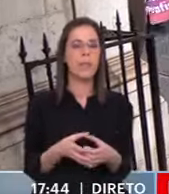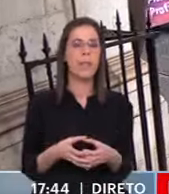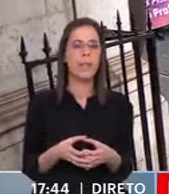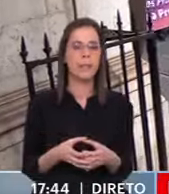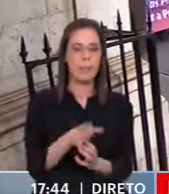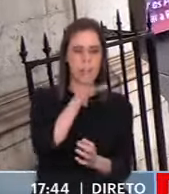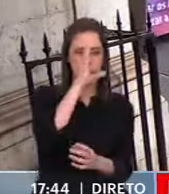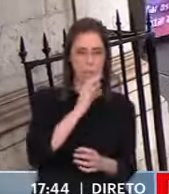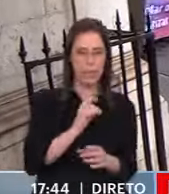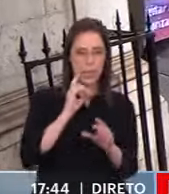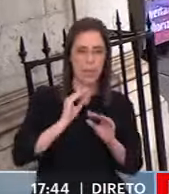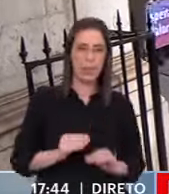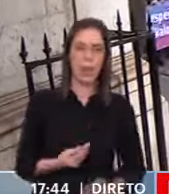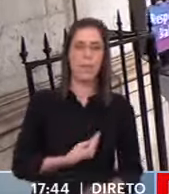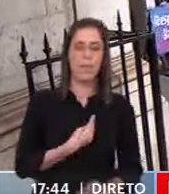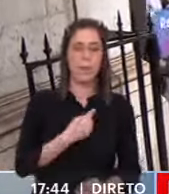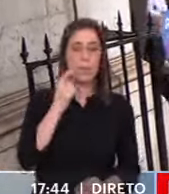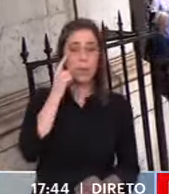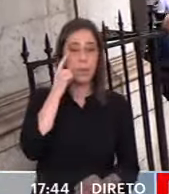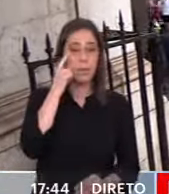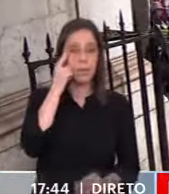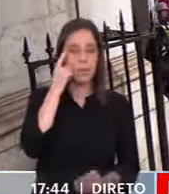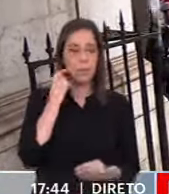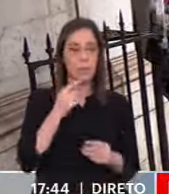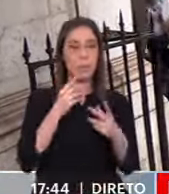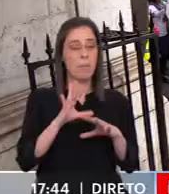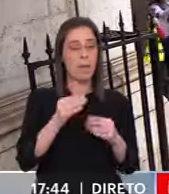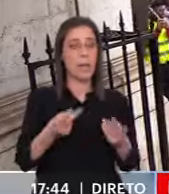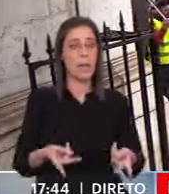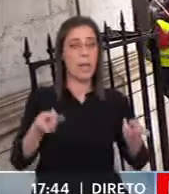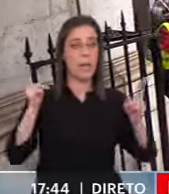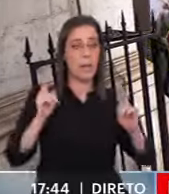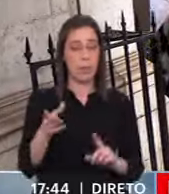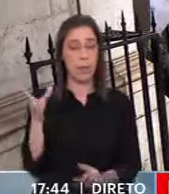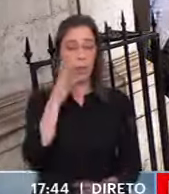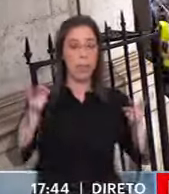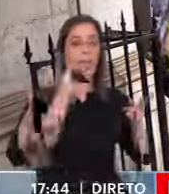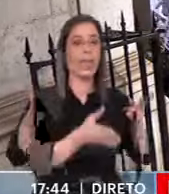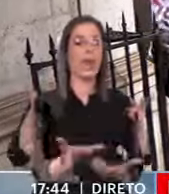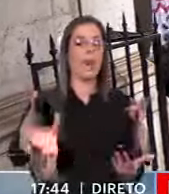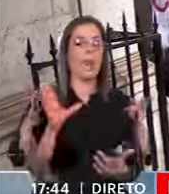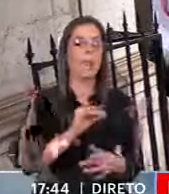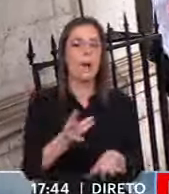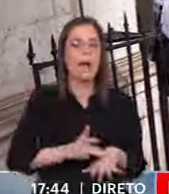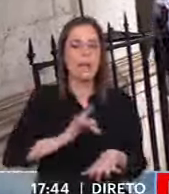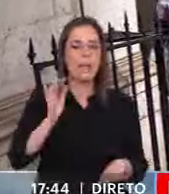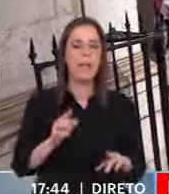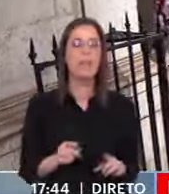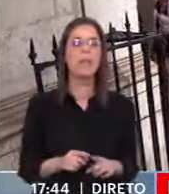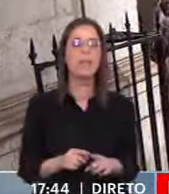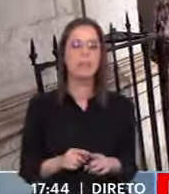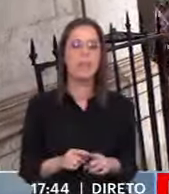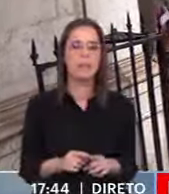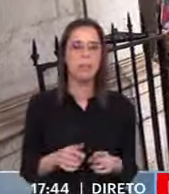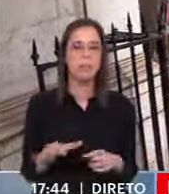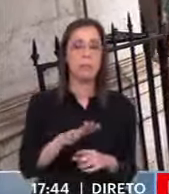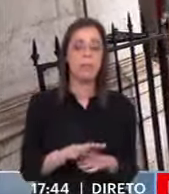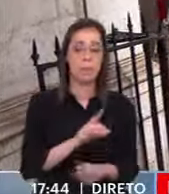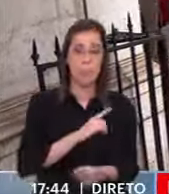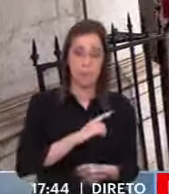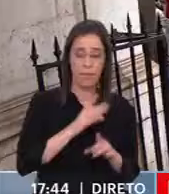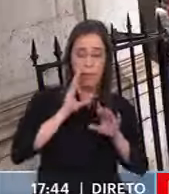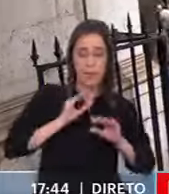do Ministério da Educação, mais liberal, como disse o Mário Nogueira, ou pelo menos mais sensível também ao setor privado